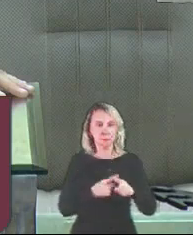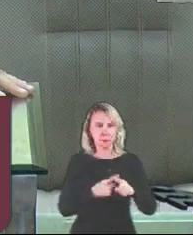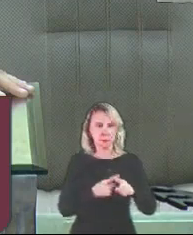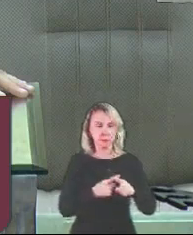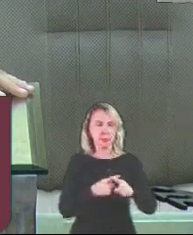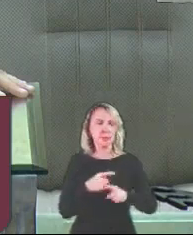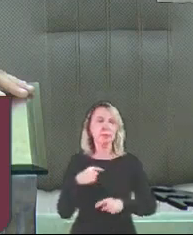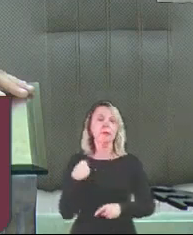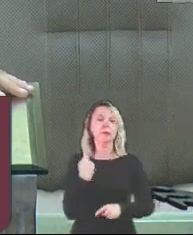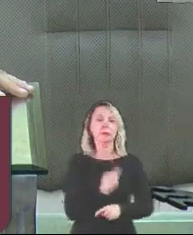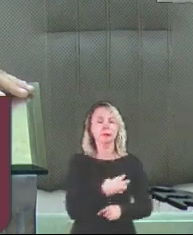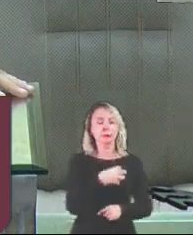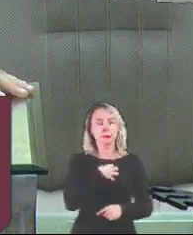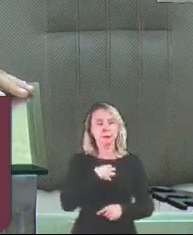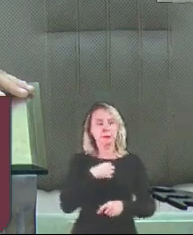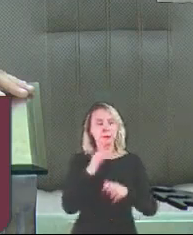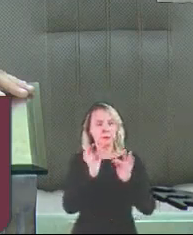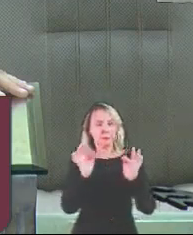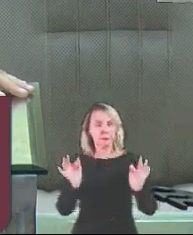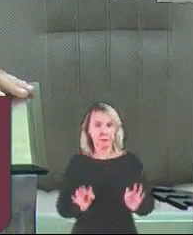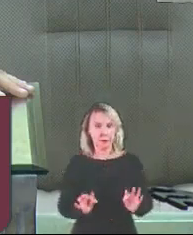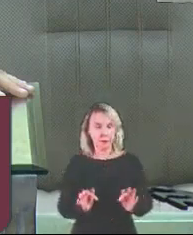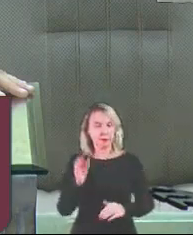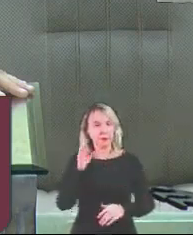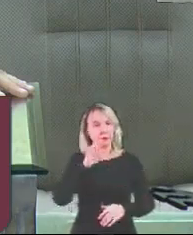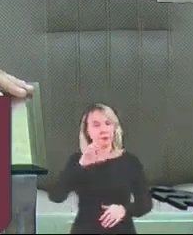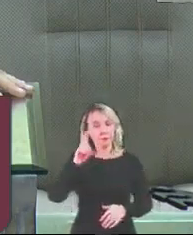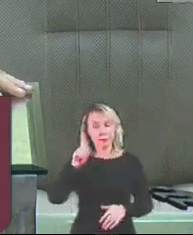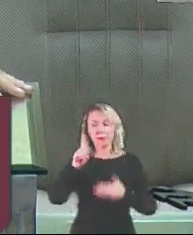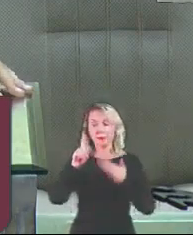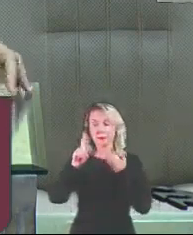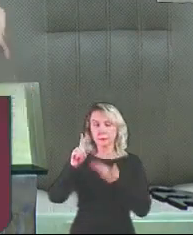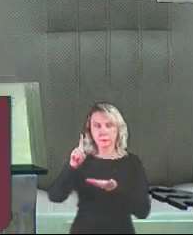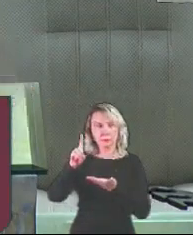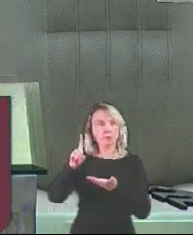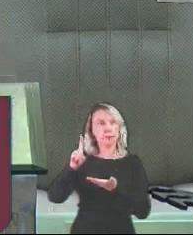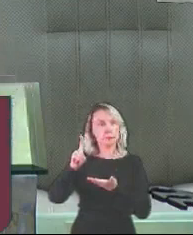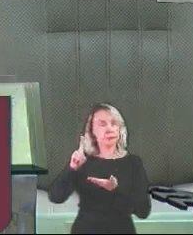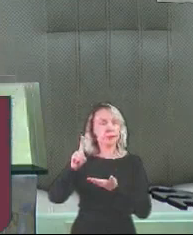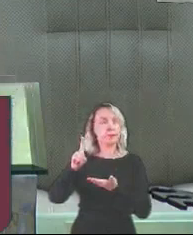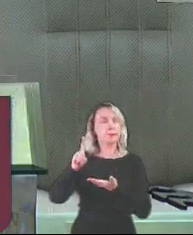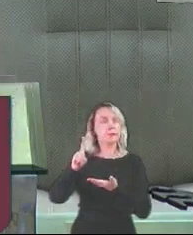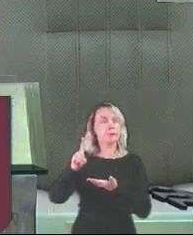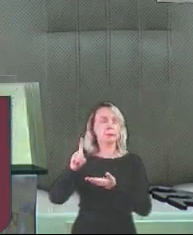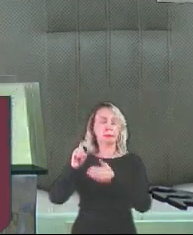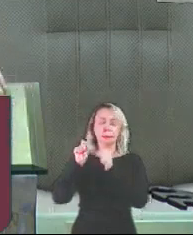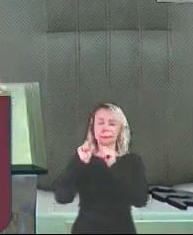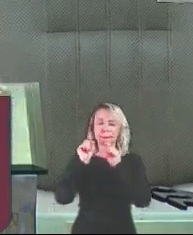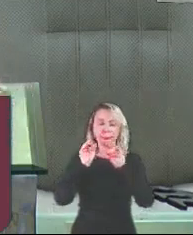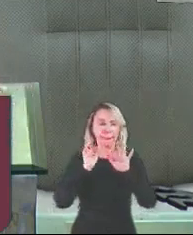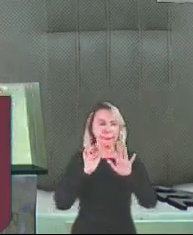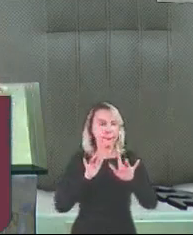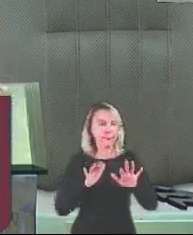Nós estamos felizes com o que Deus, apesar dos pesares, está realizando no nosso meio.